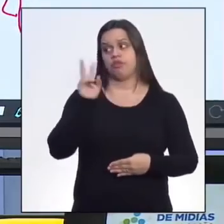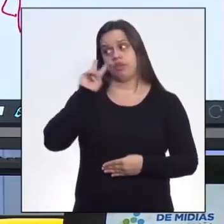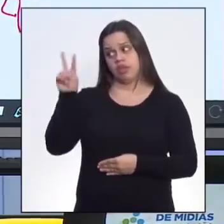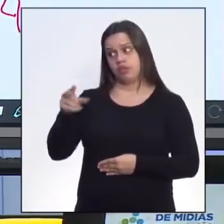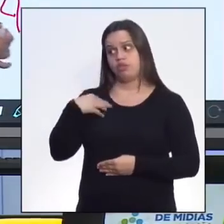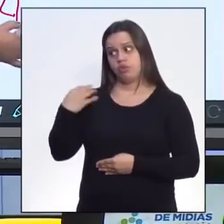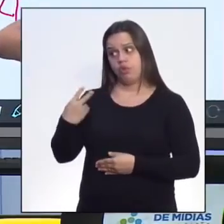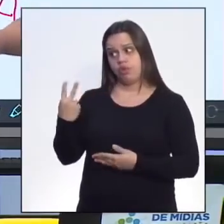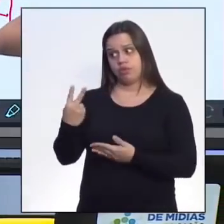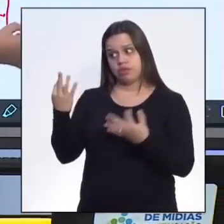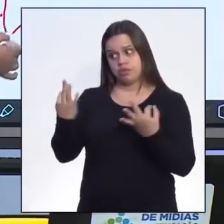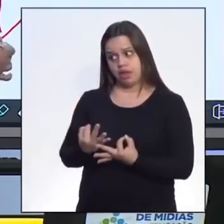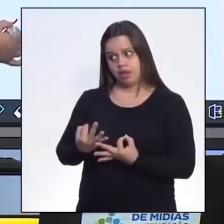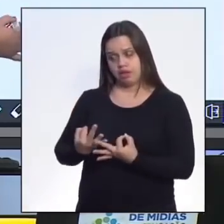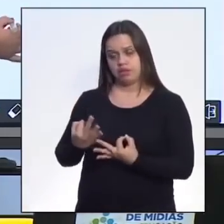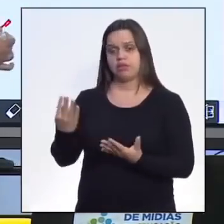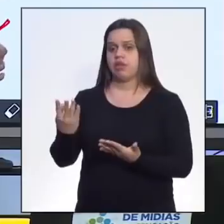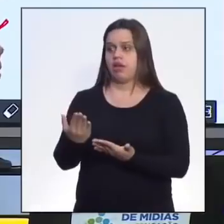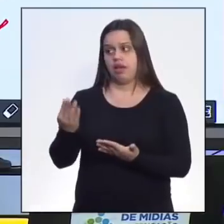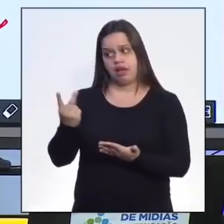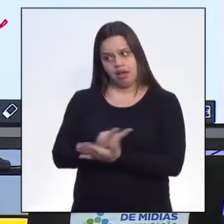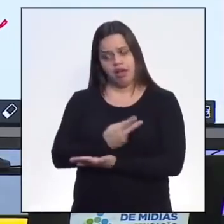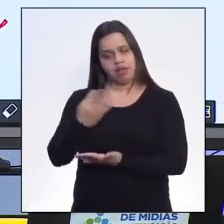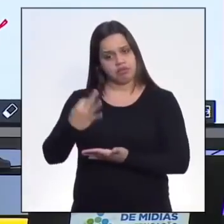estiver errada, eu uso